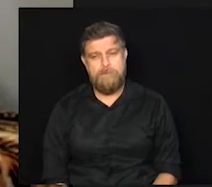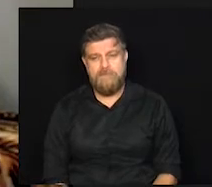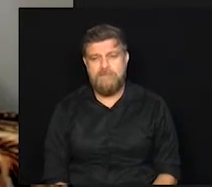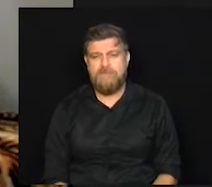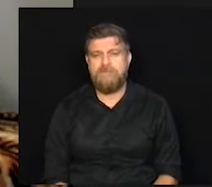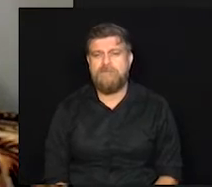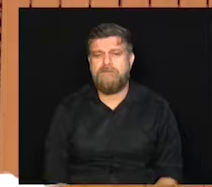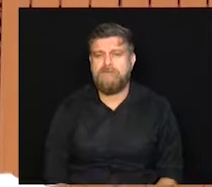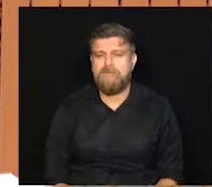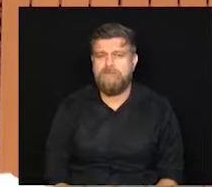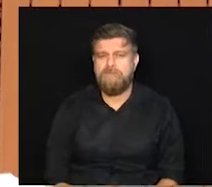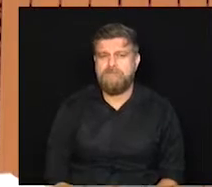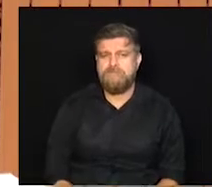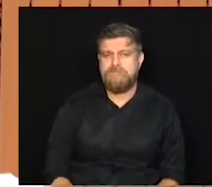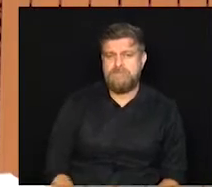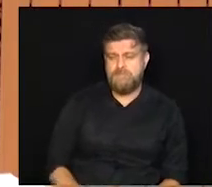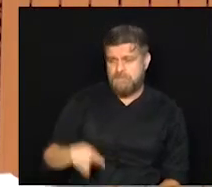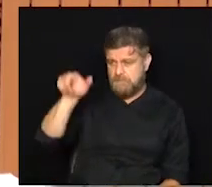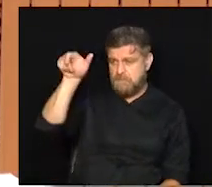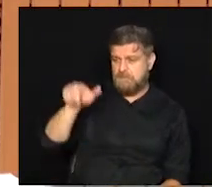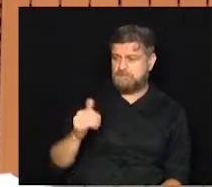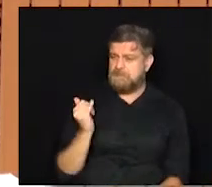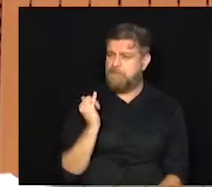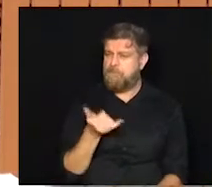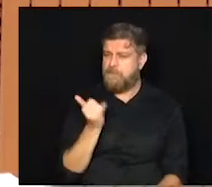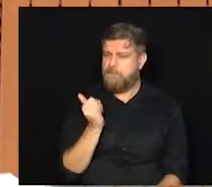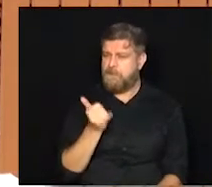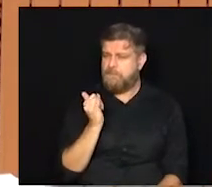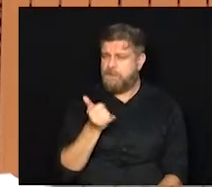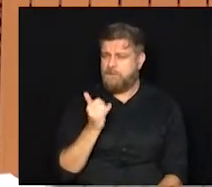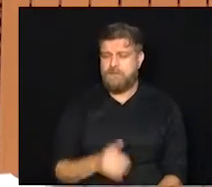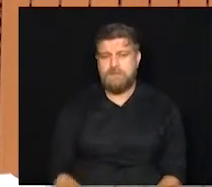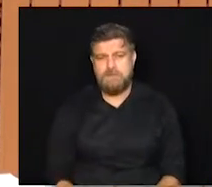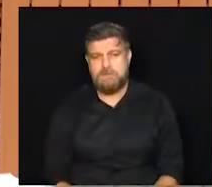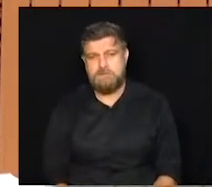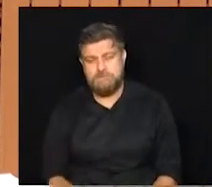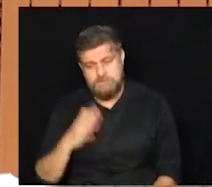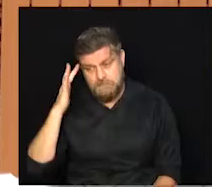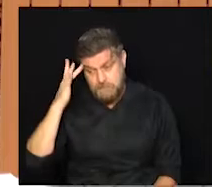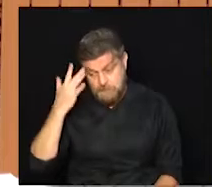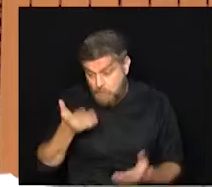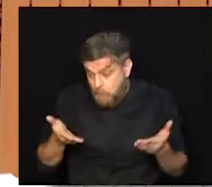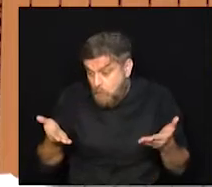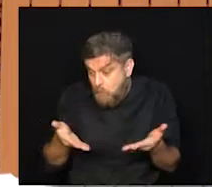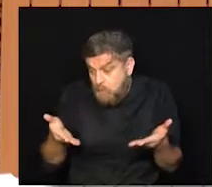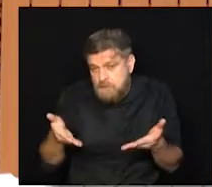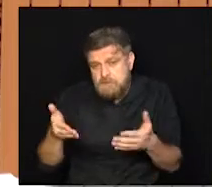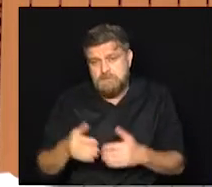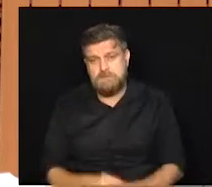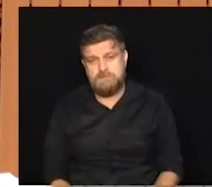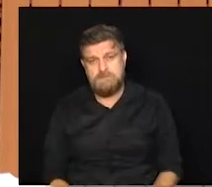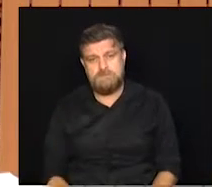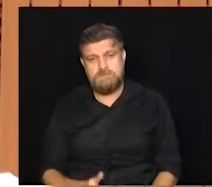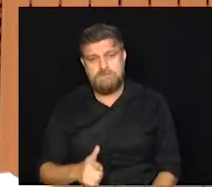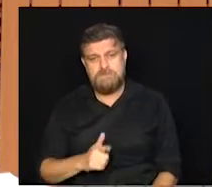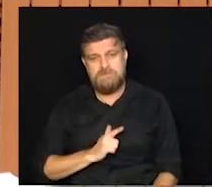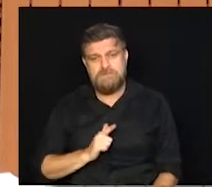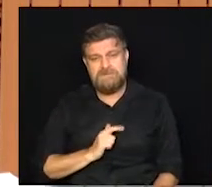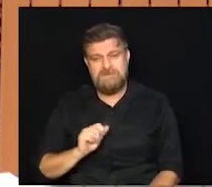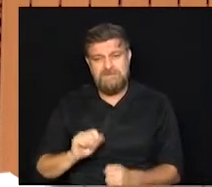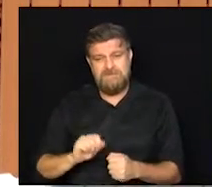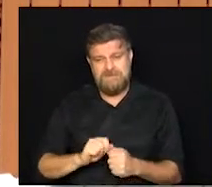Então, Priscila, você tocou muito e você bateu, eu acho que assim, que hoje também teremos que fazer um